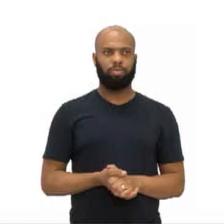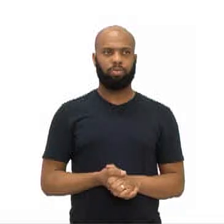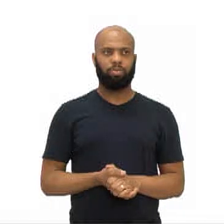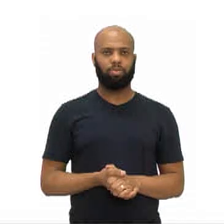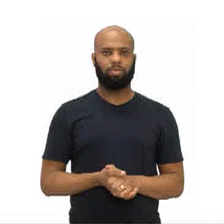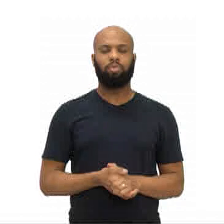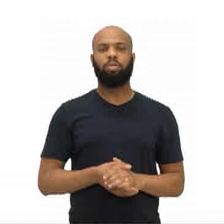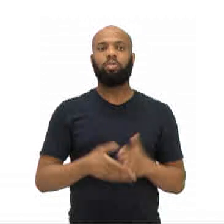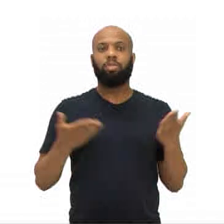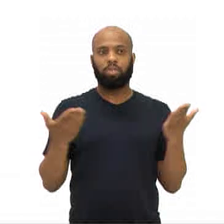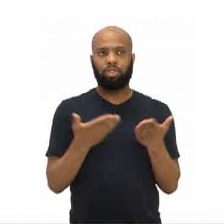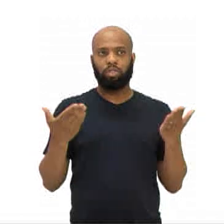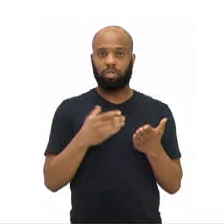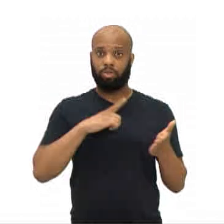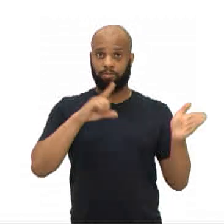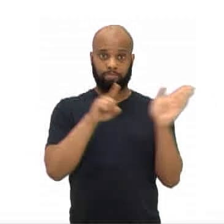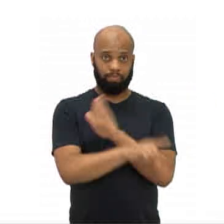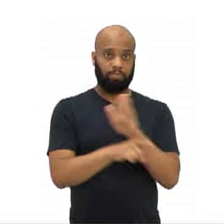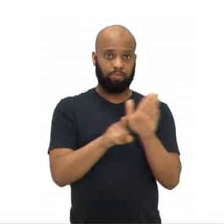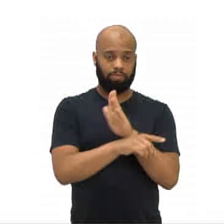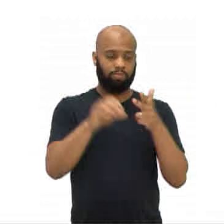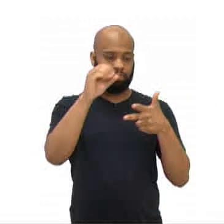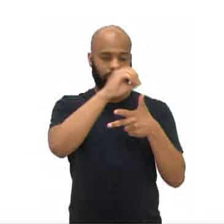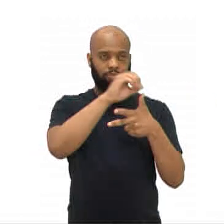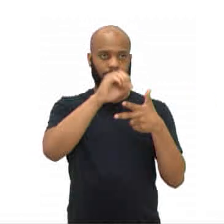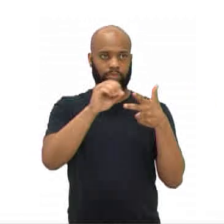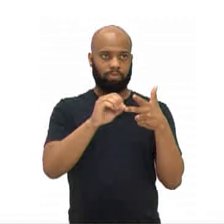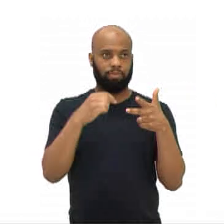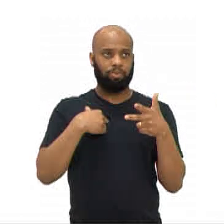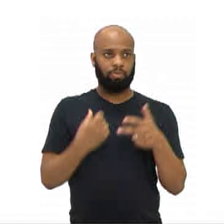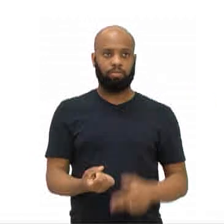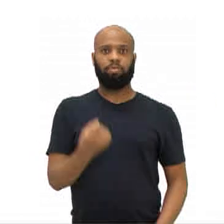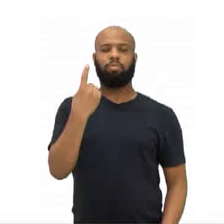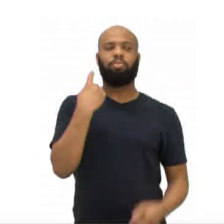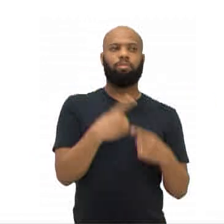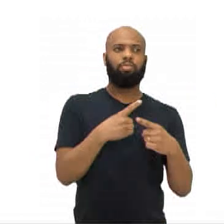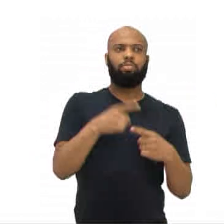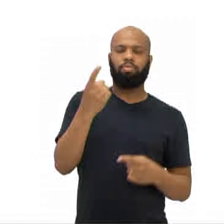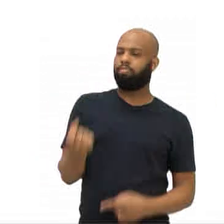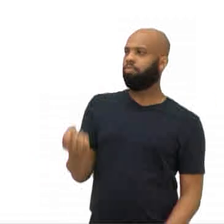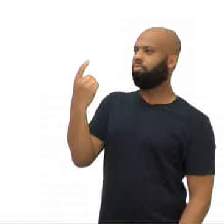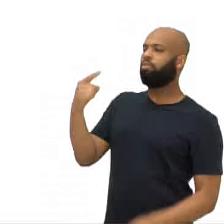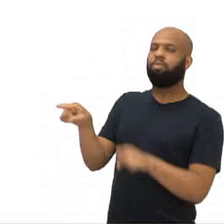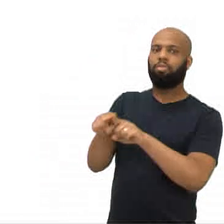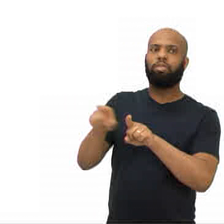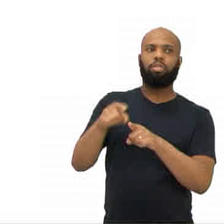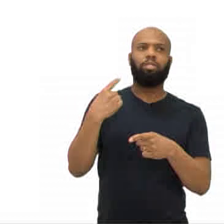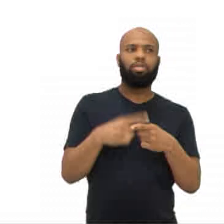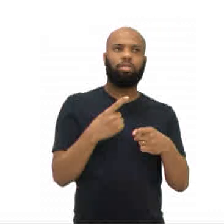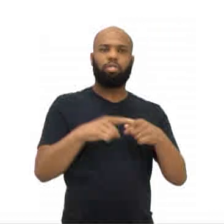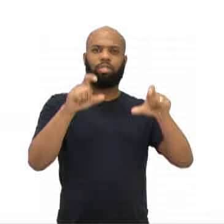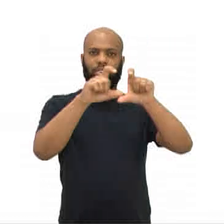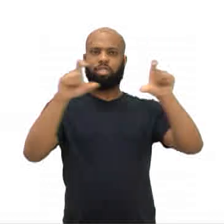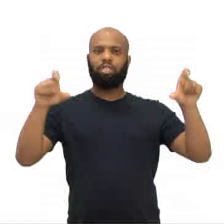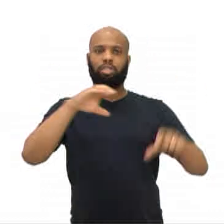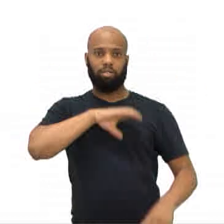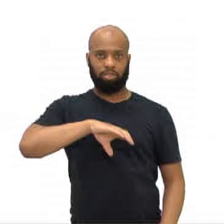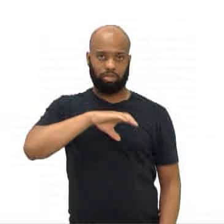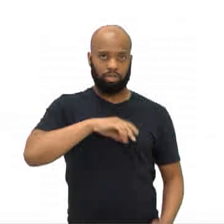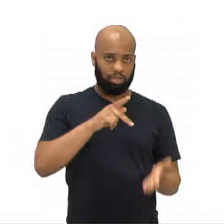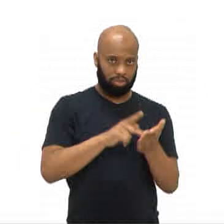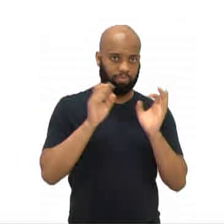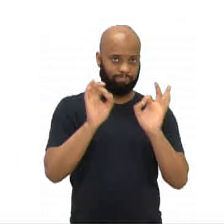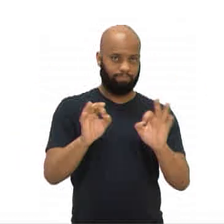o exercício do Enem. Olha só, eu até estranhei, como vocês devem estar estranhando, os enunciados são em língua portuguesa